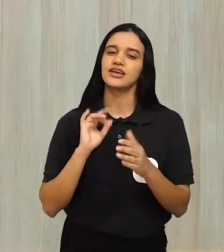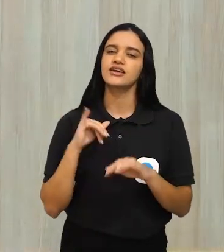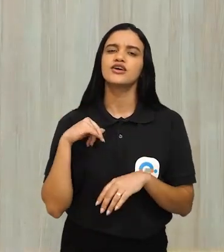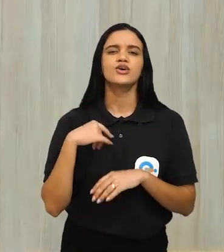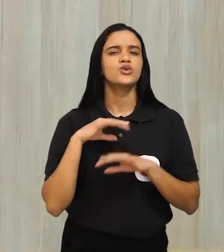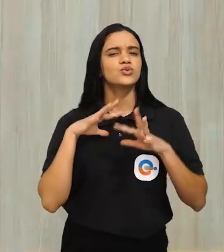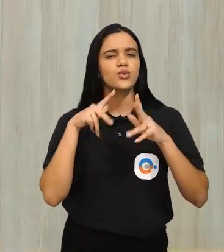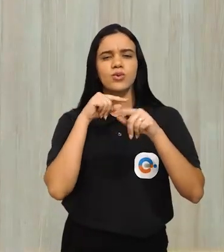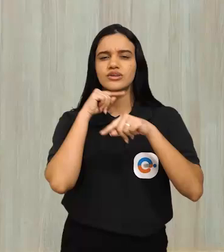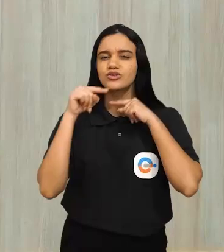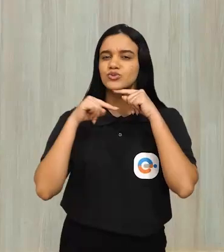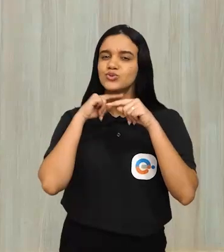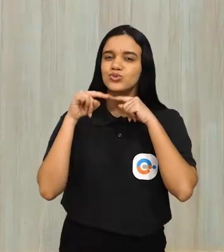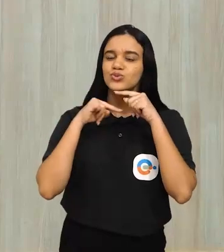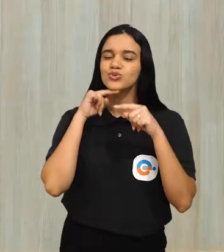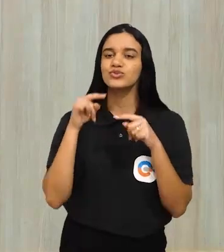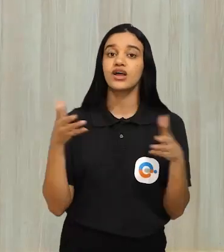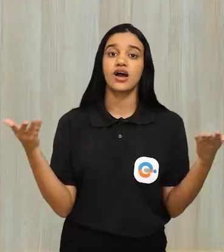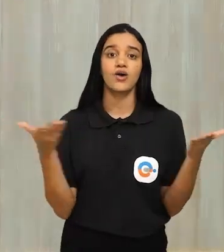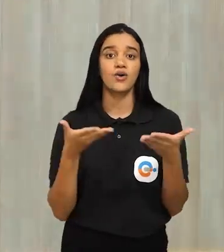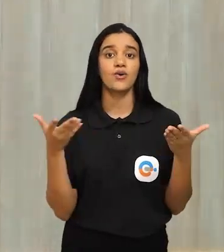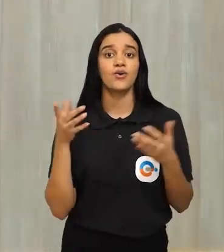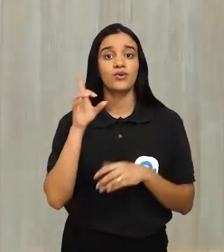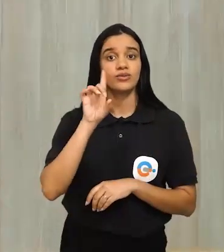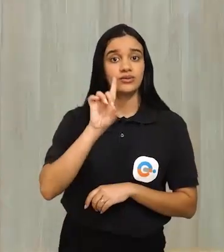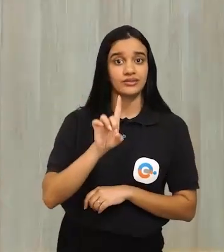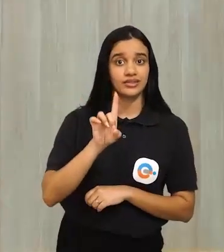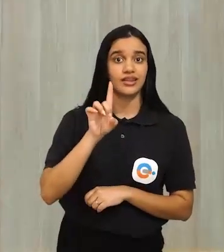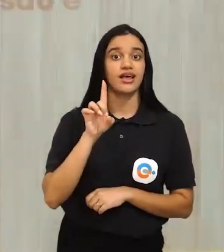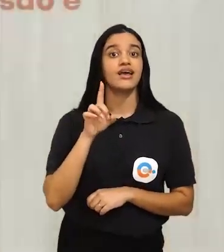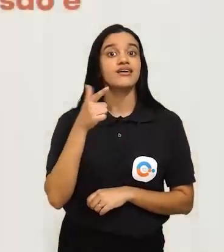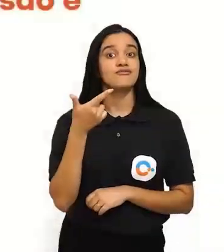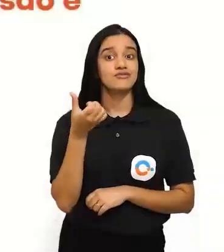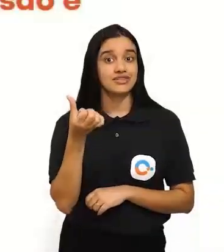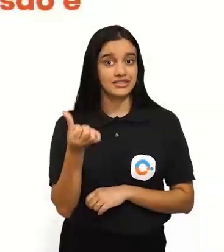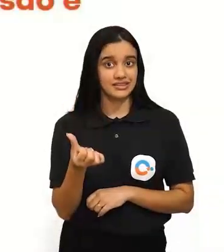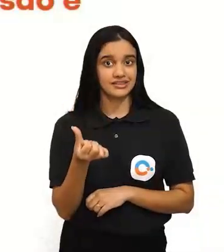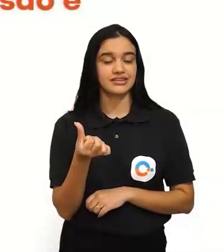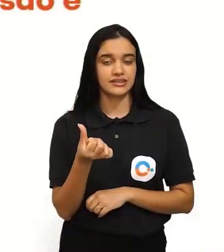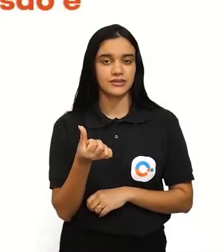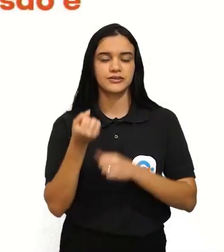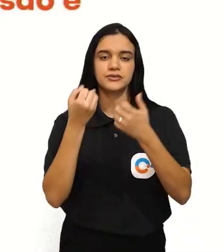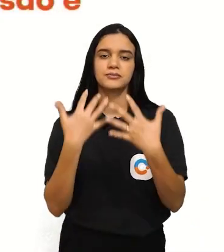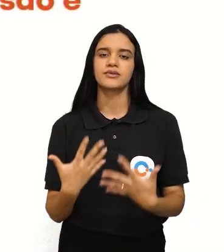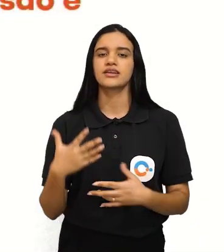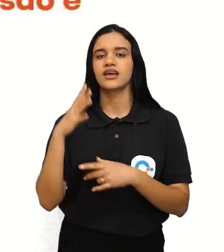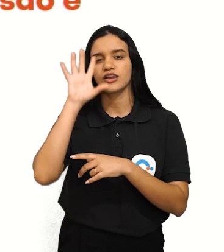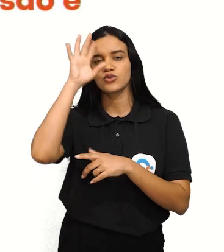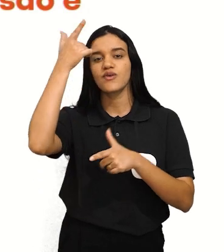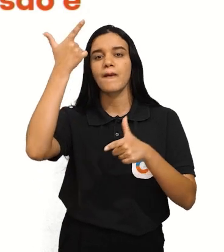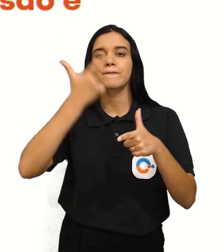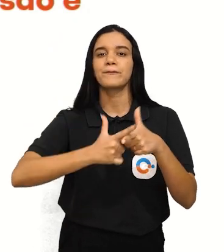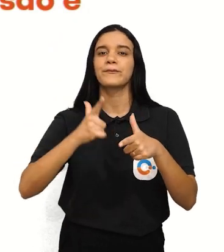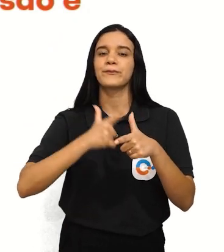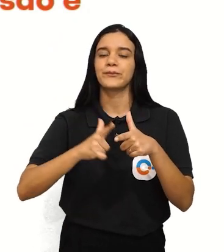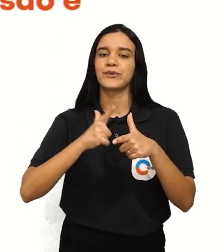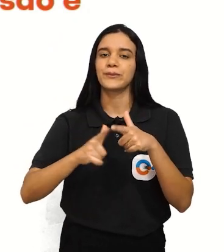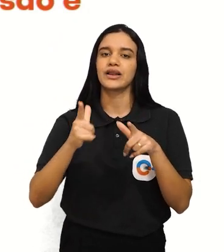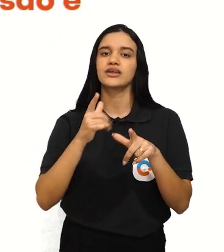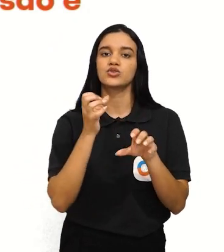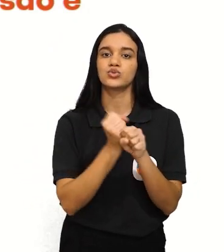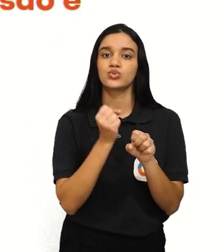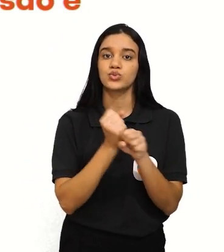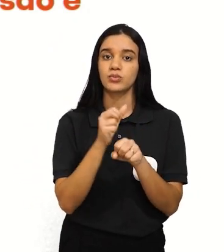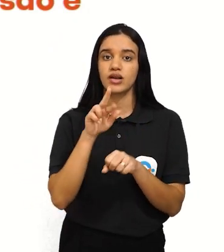pra gente tirar todas as dúvidas hoje sobre o descritor 26 que fala em resolver problema